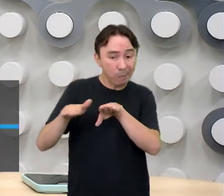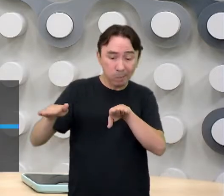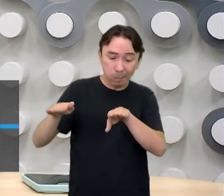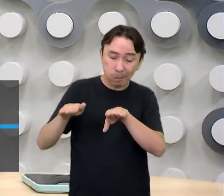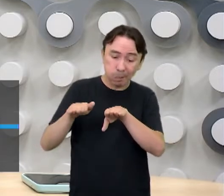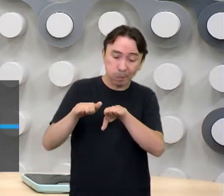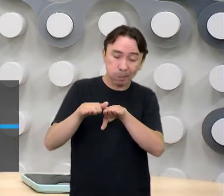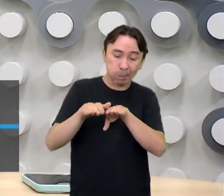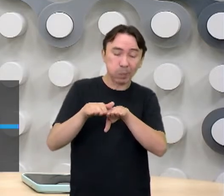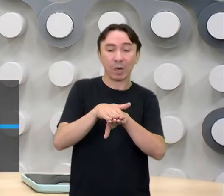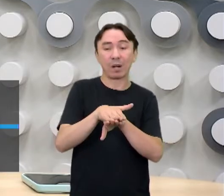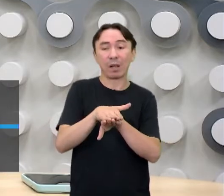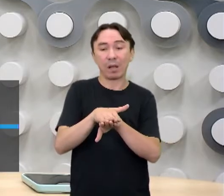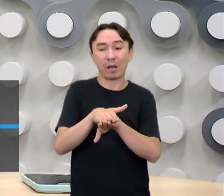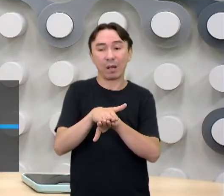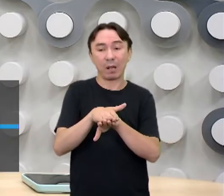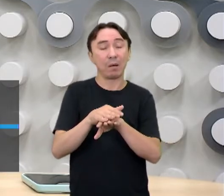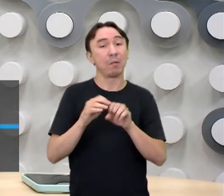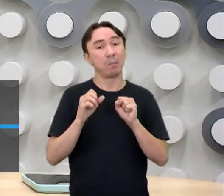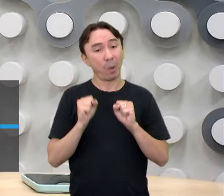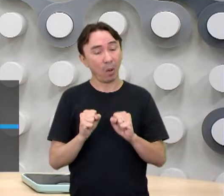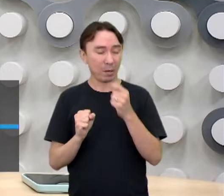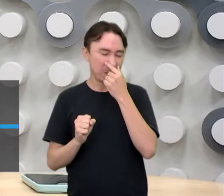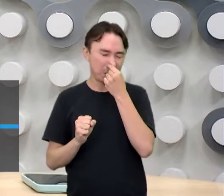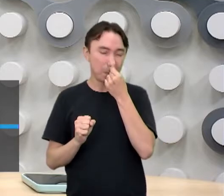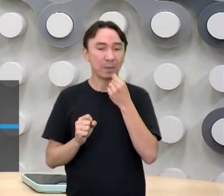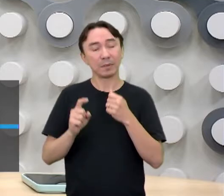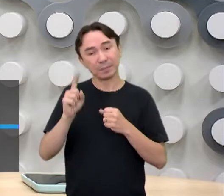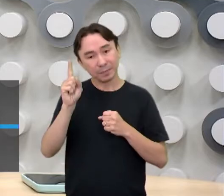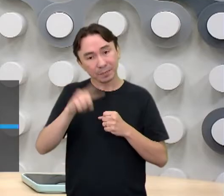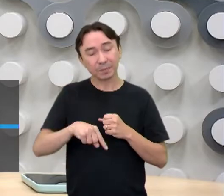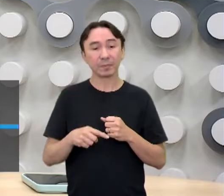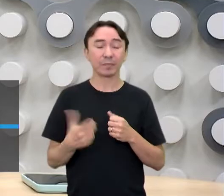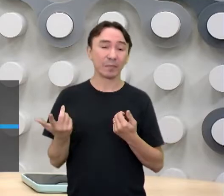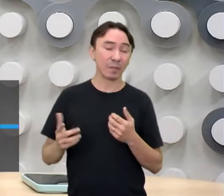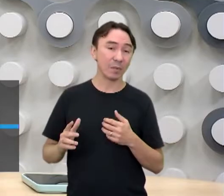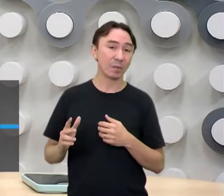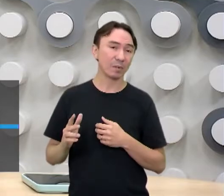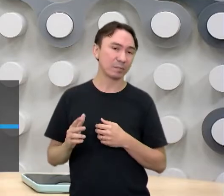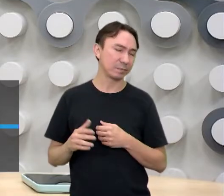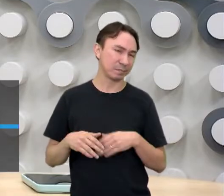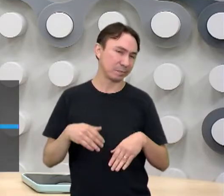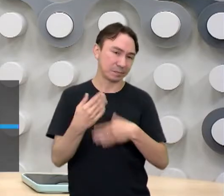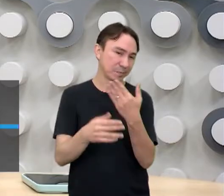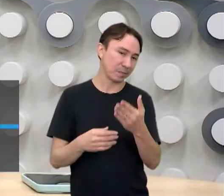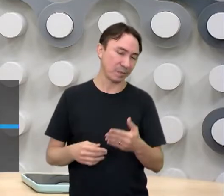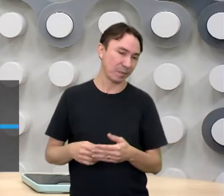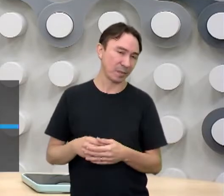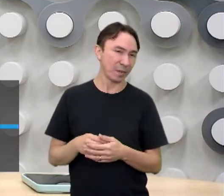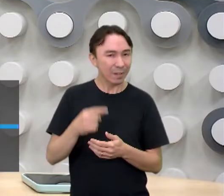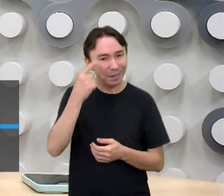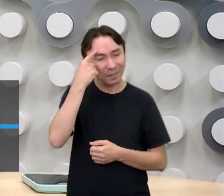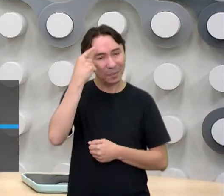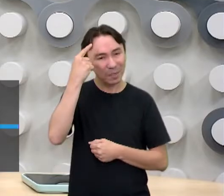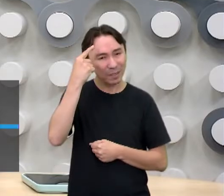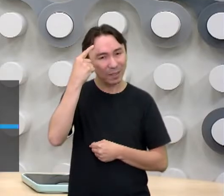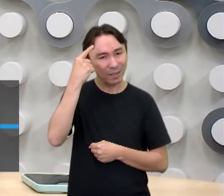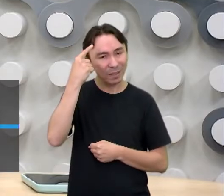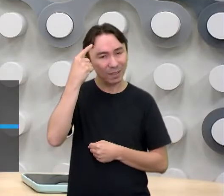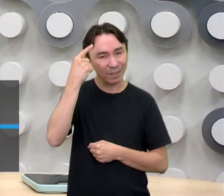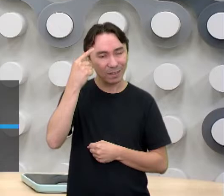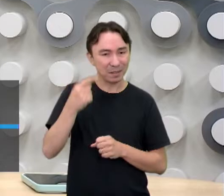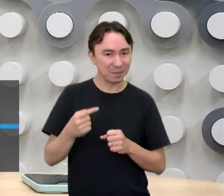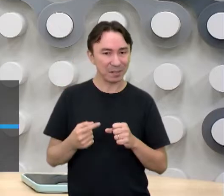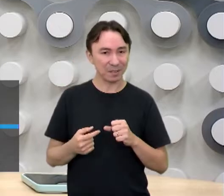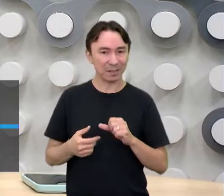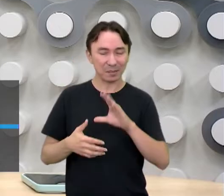de subducção. Então esse processo convergente, né, quando vocês, se vocês lembram lá do